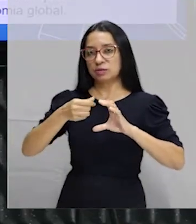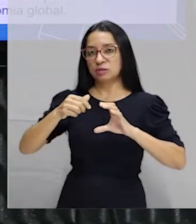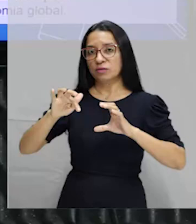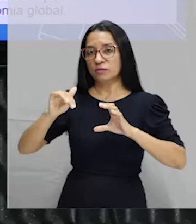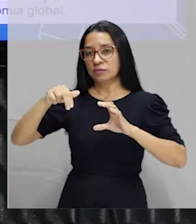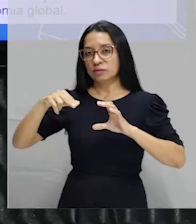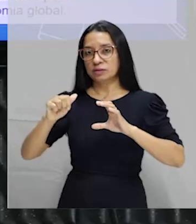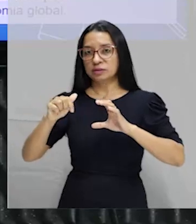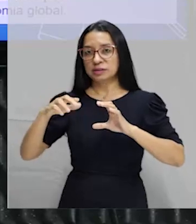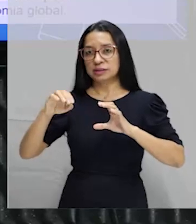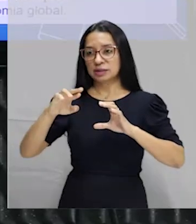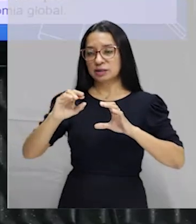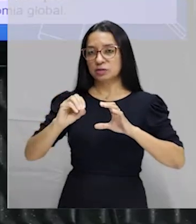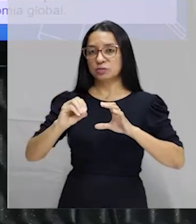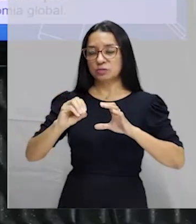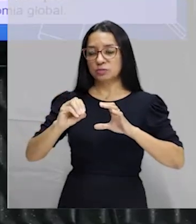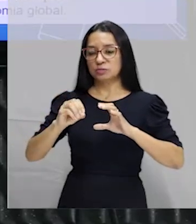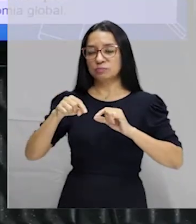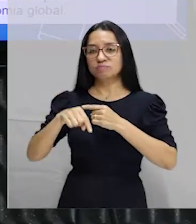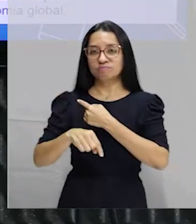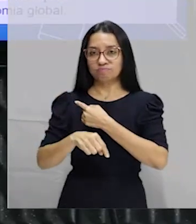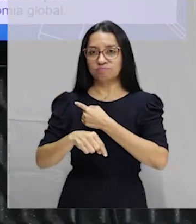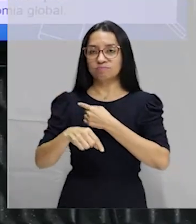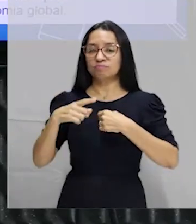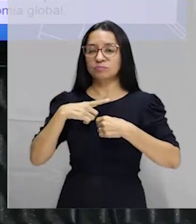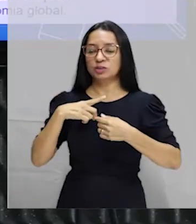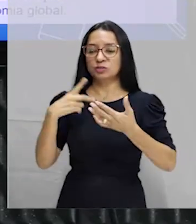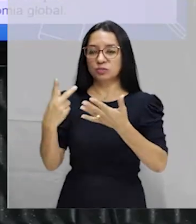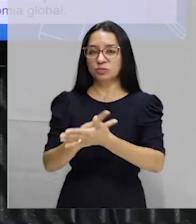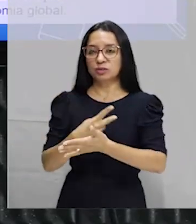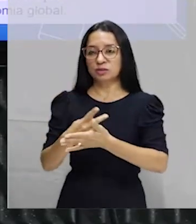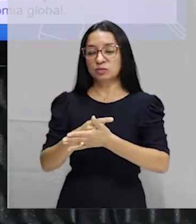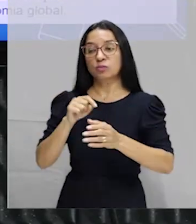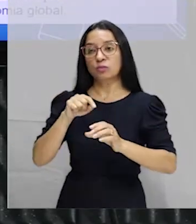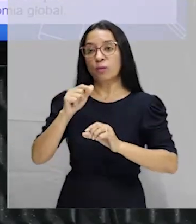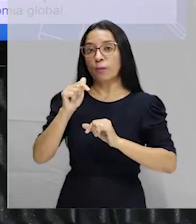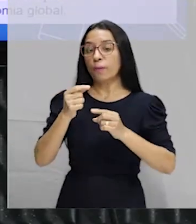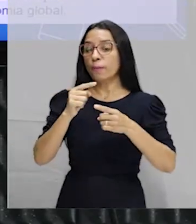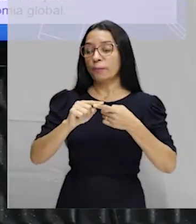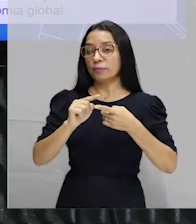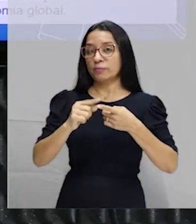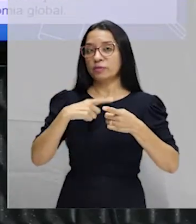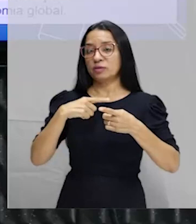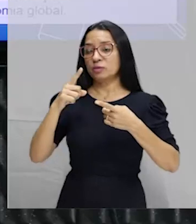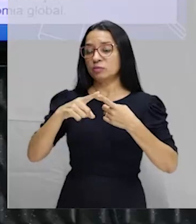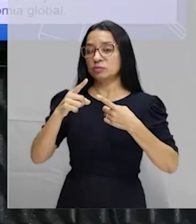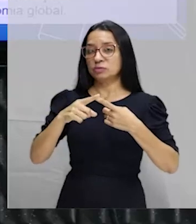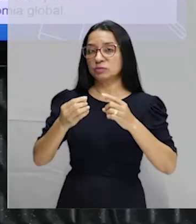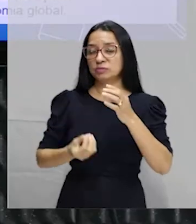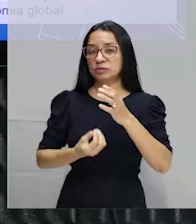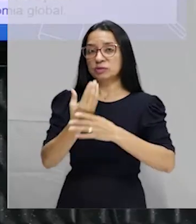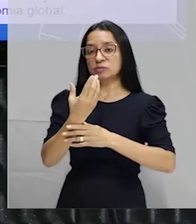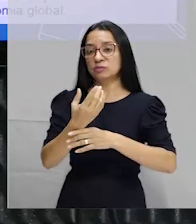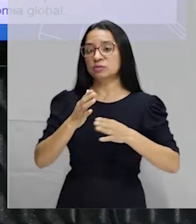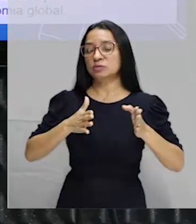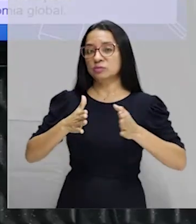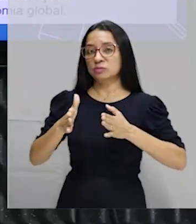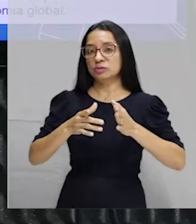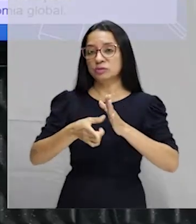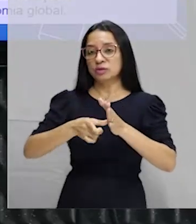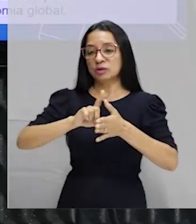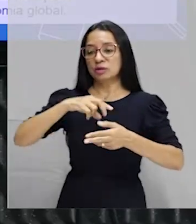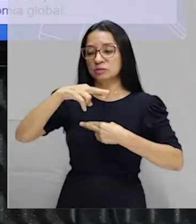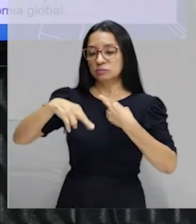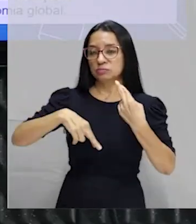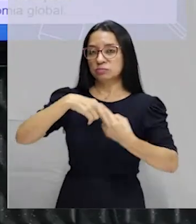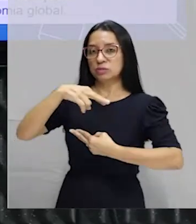monopolista. Então, aqui nós já temos esse erro, tá? O capitalismo comercial é o típico capitalismo que vai surgir aí no período antes das